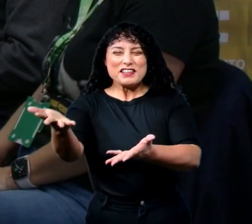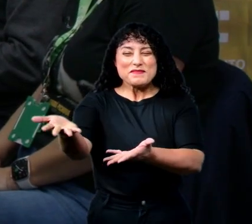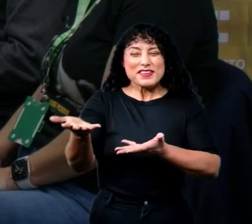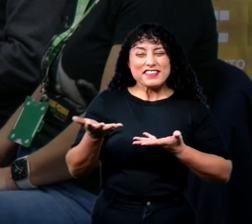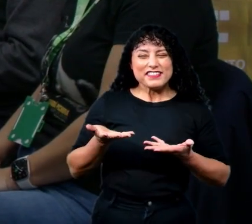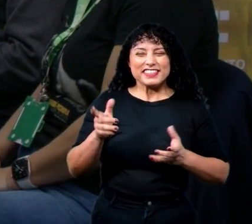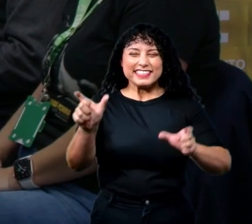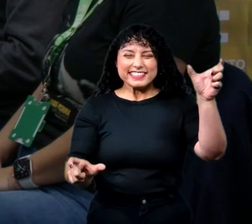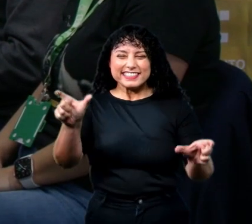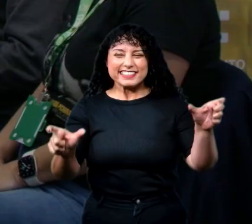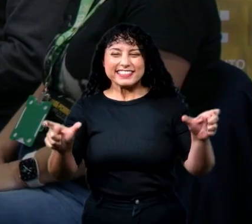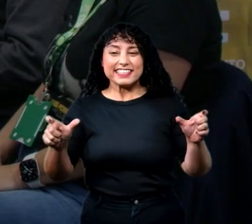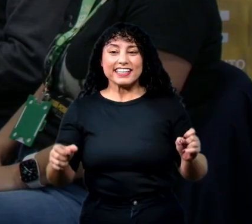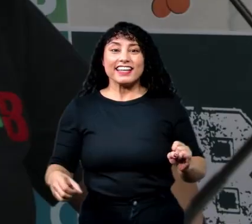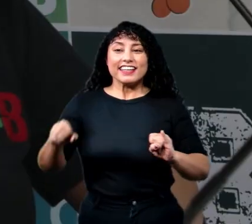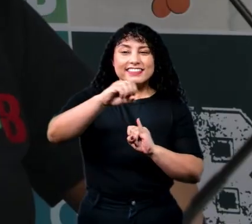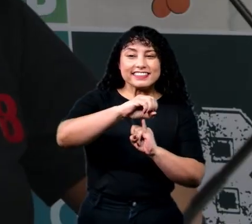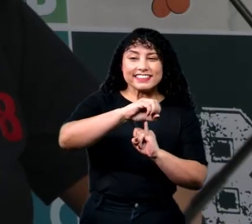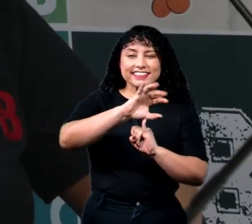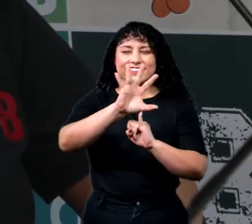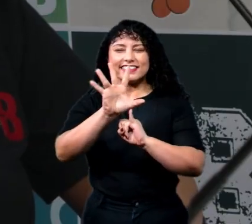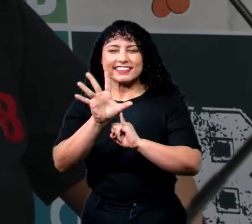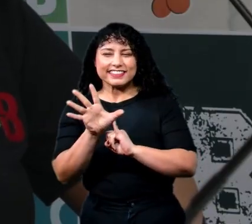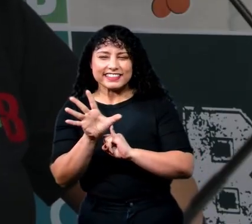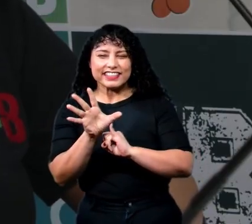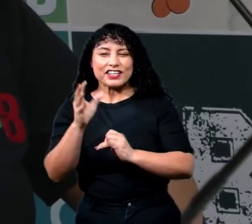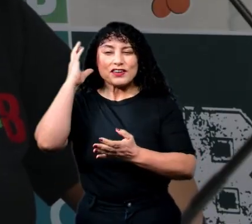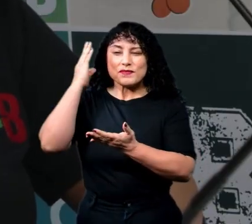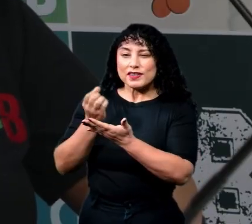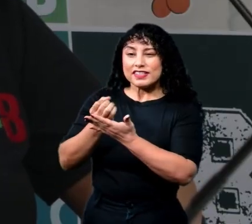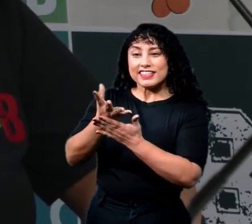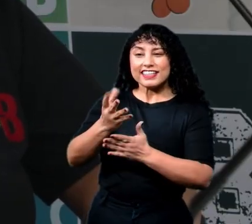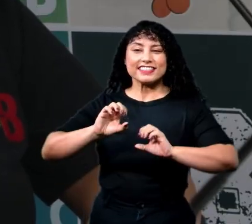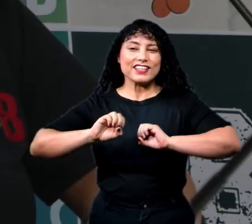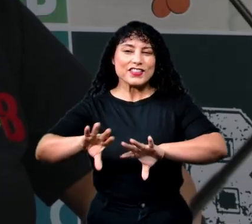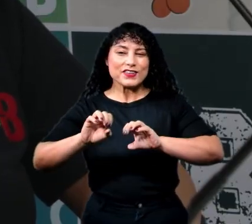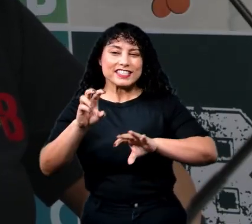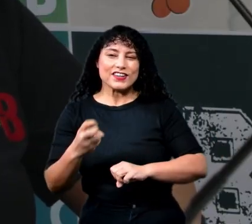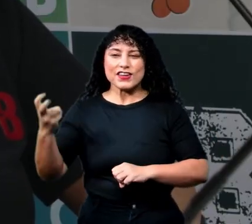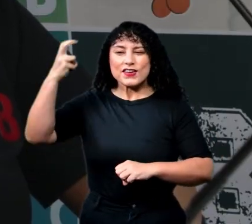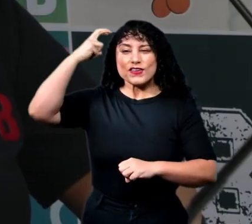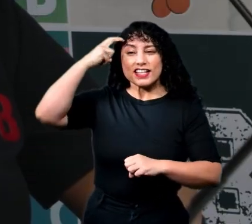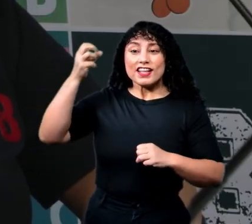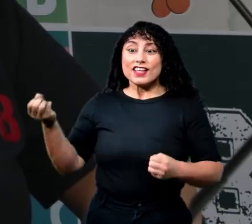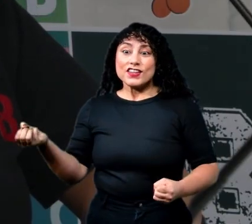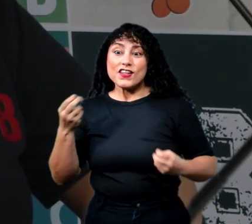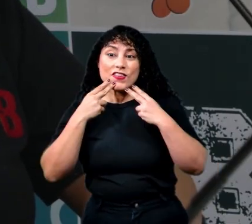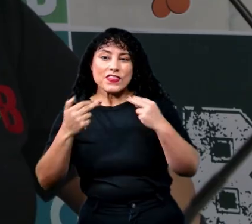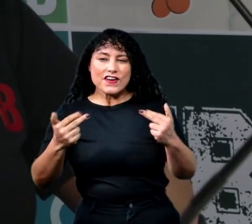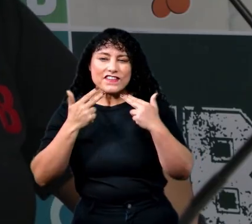Bem-vindo, bem-vinda ao Estação IFB, um podcast de educação, cultura e